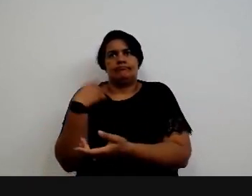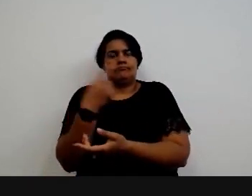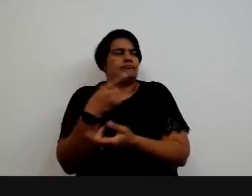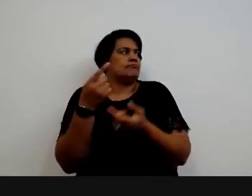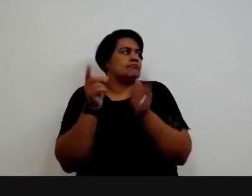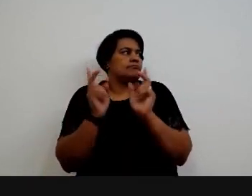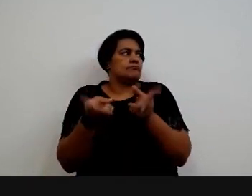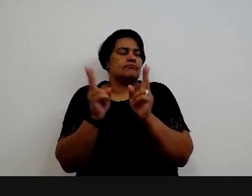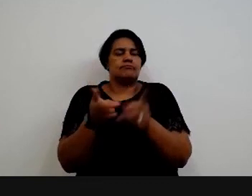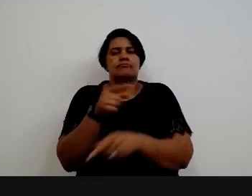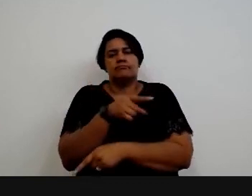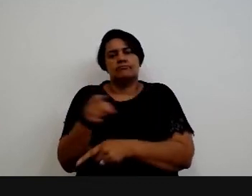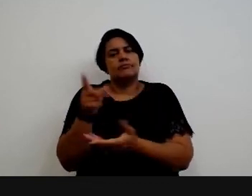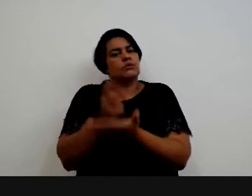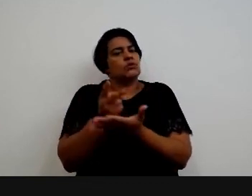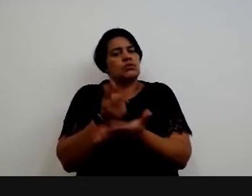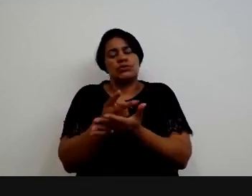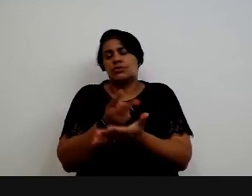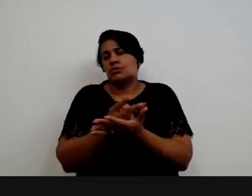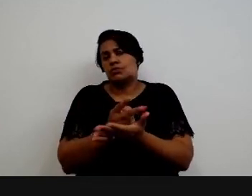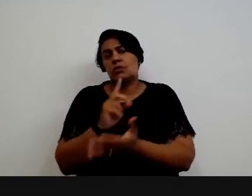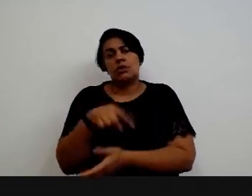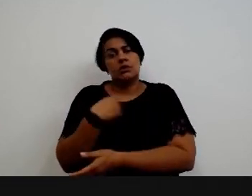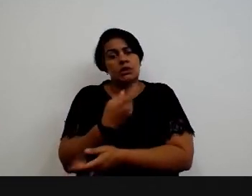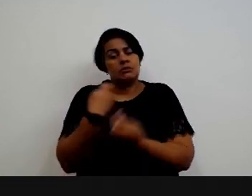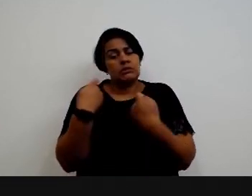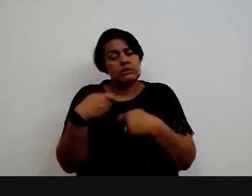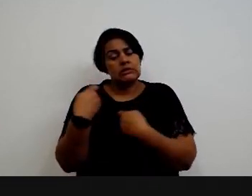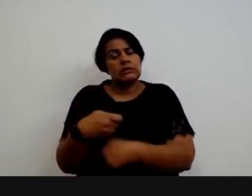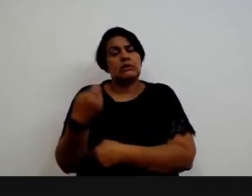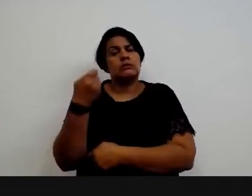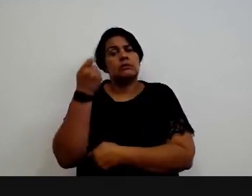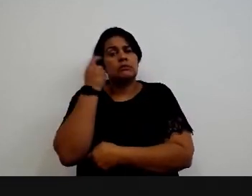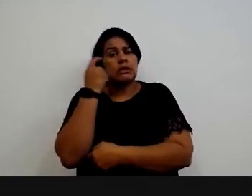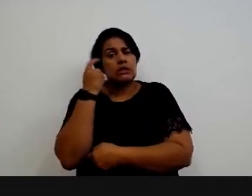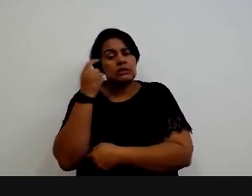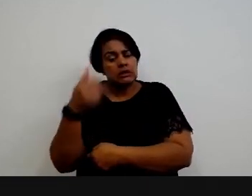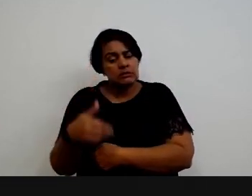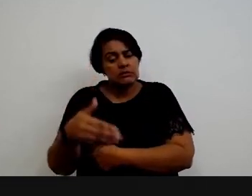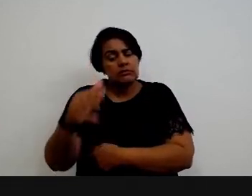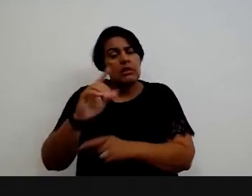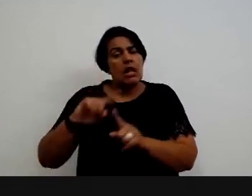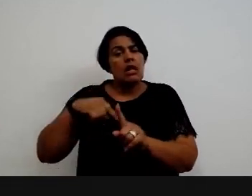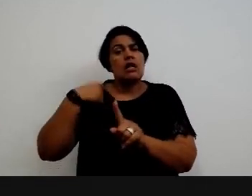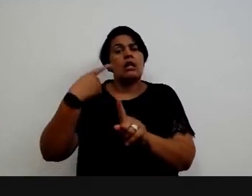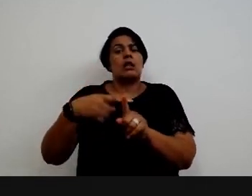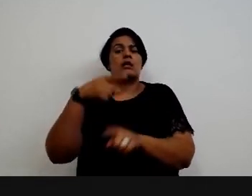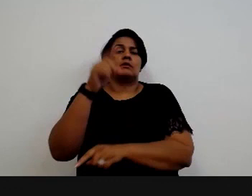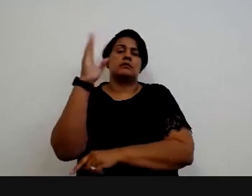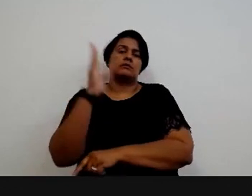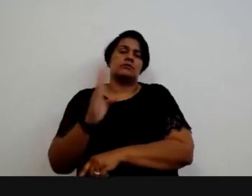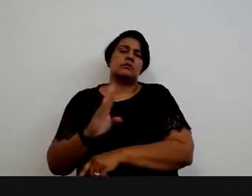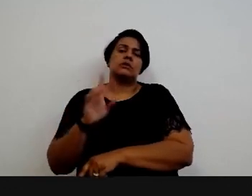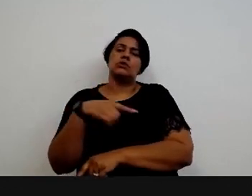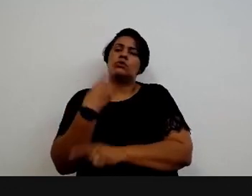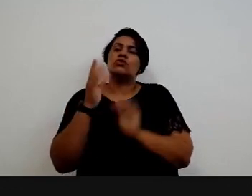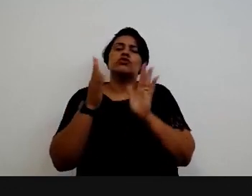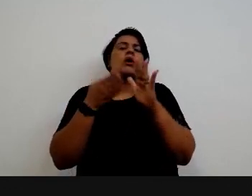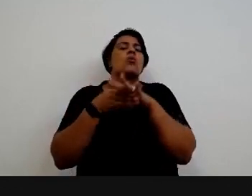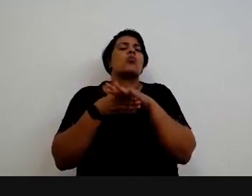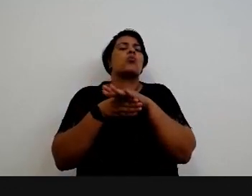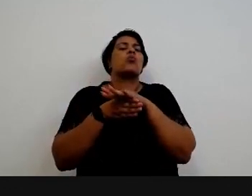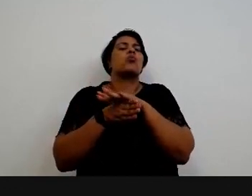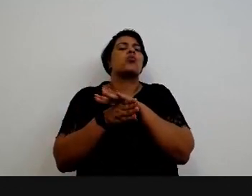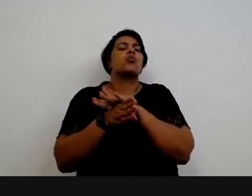manutenção daquilo que nós já temos. Nós precisamos passar a pensar muito além daquele Brasil que a gente se